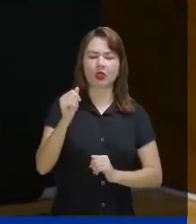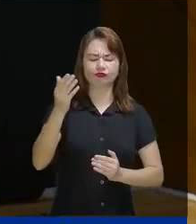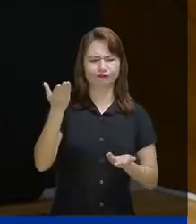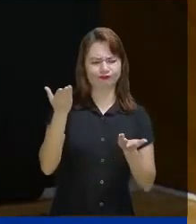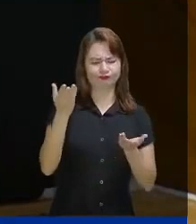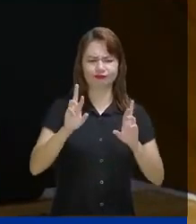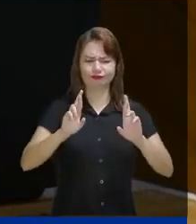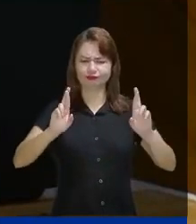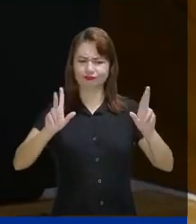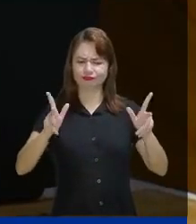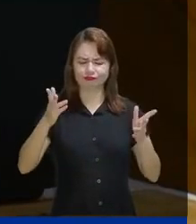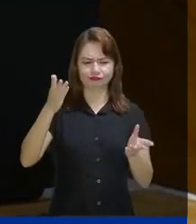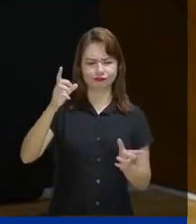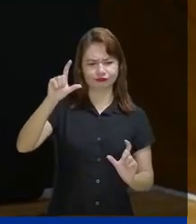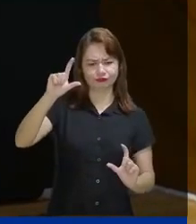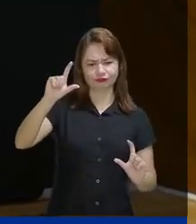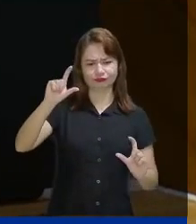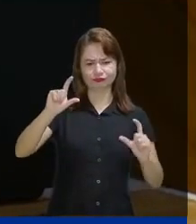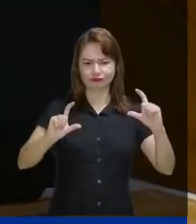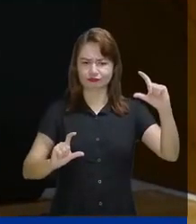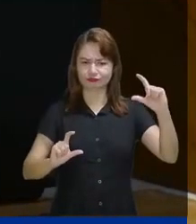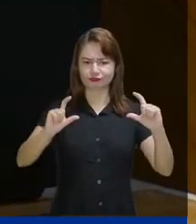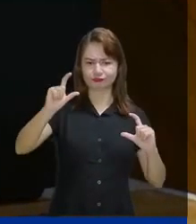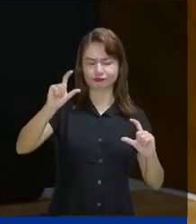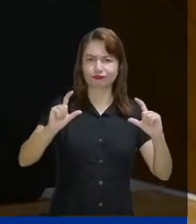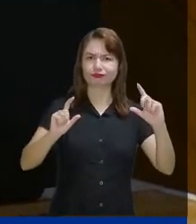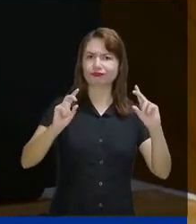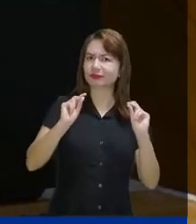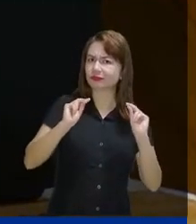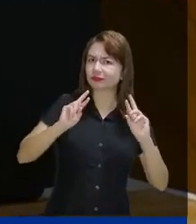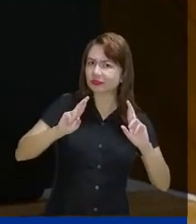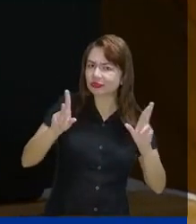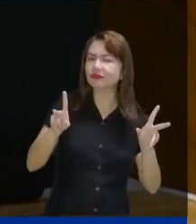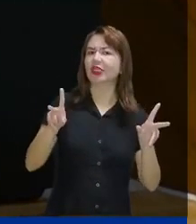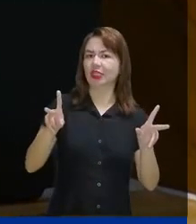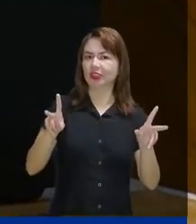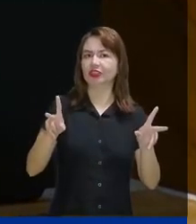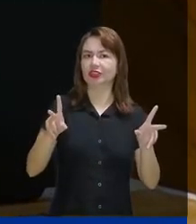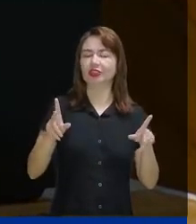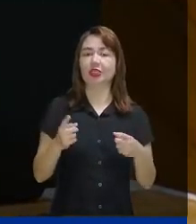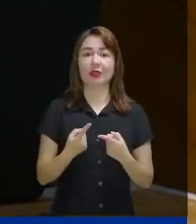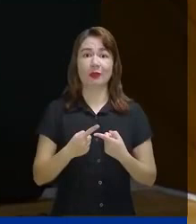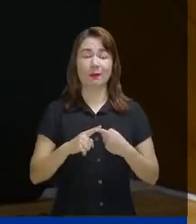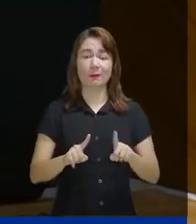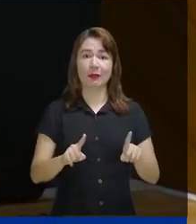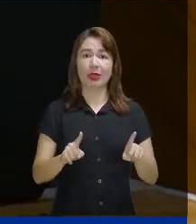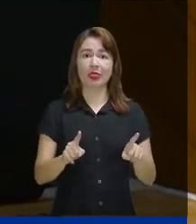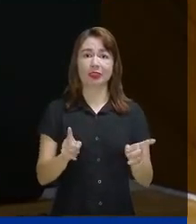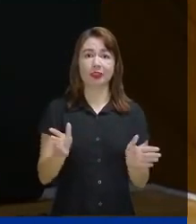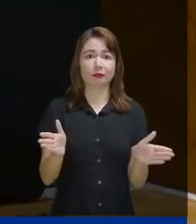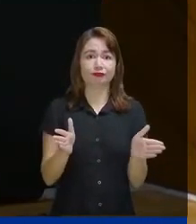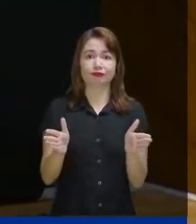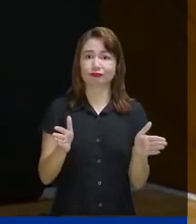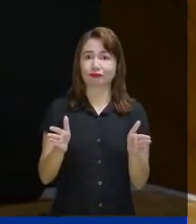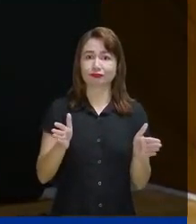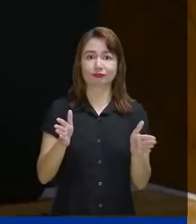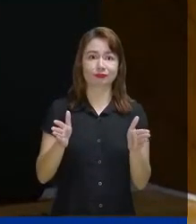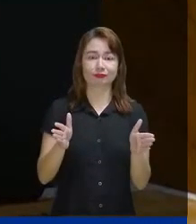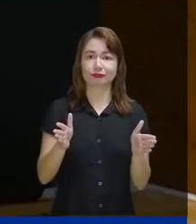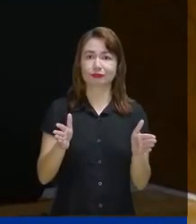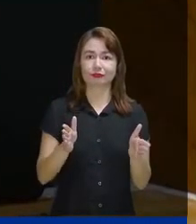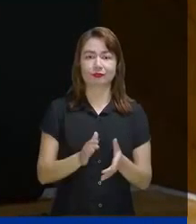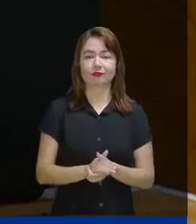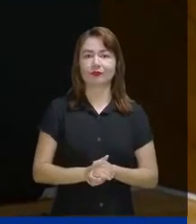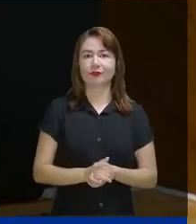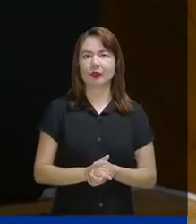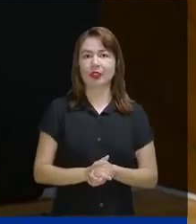desproporcional de acordo com os argumentos do Ministério Público, eles estão dentro daquilo que é exigido, porque o que a lei